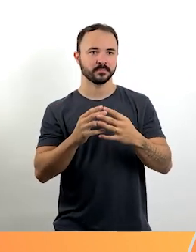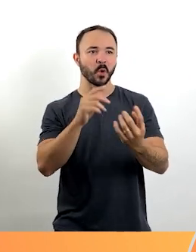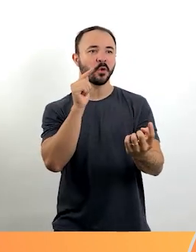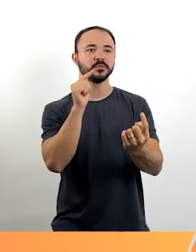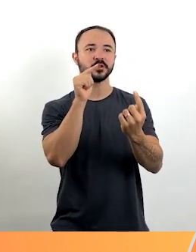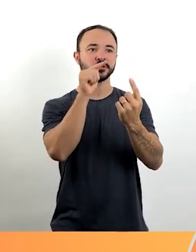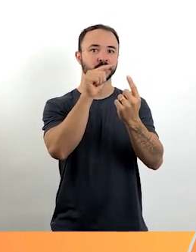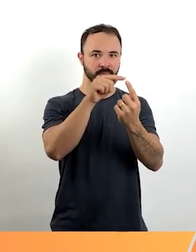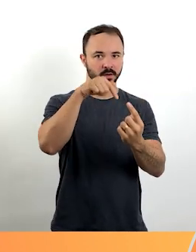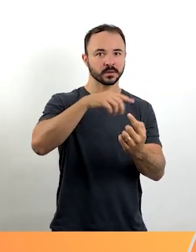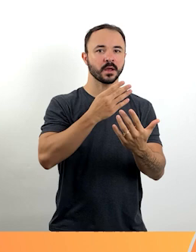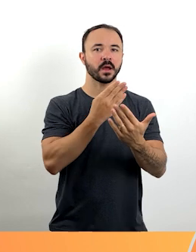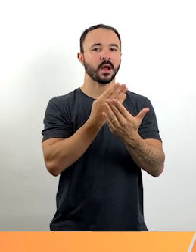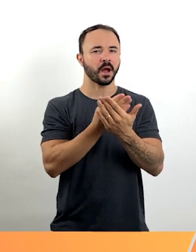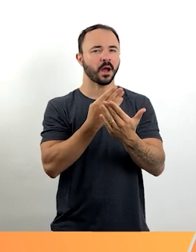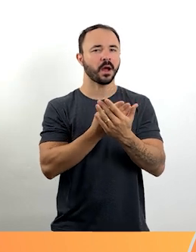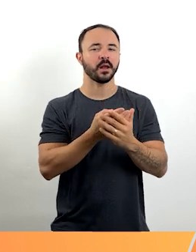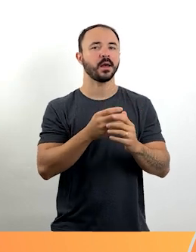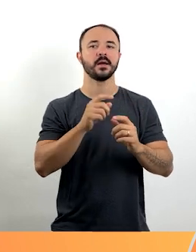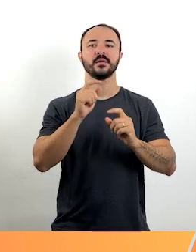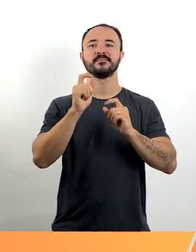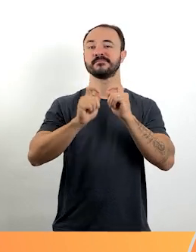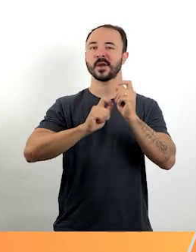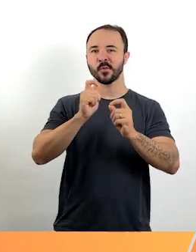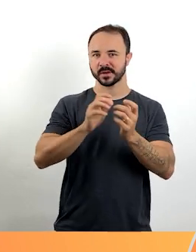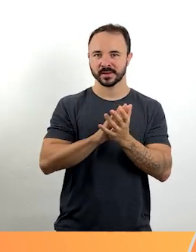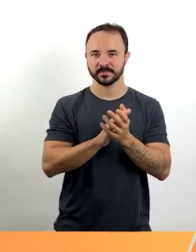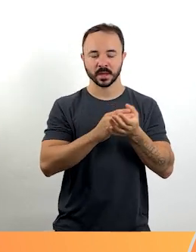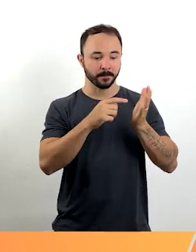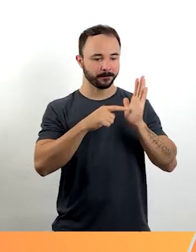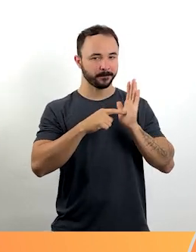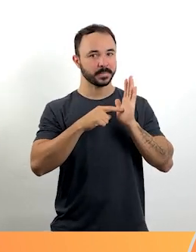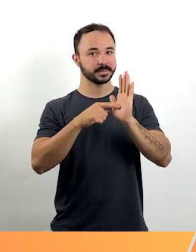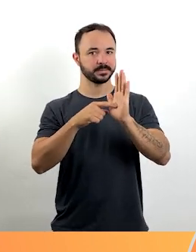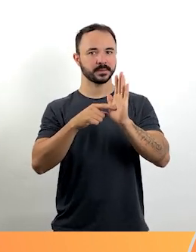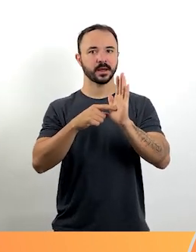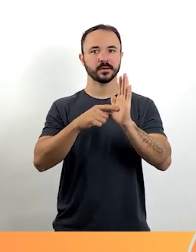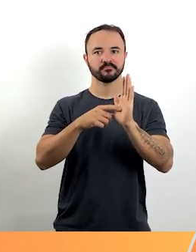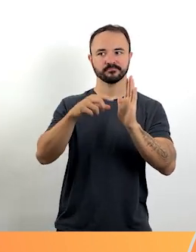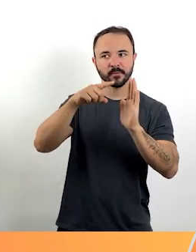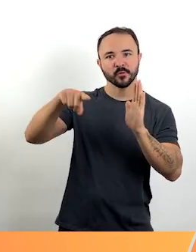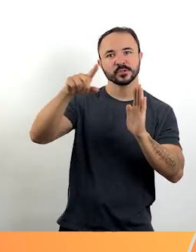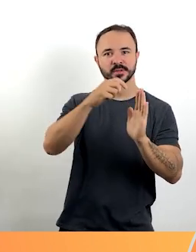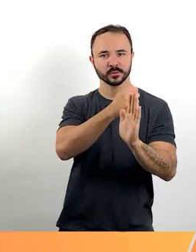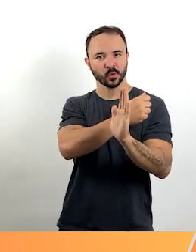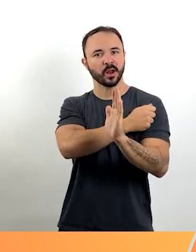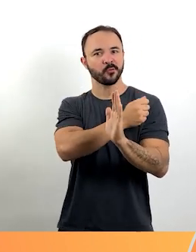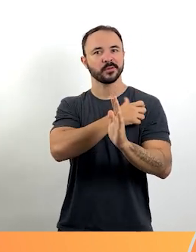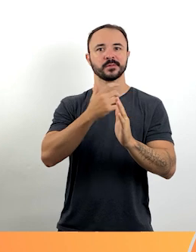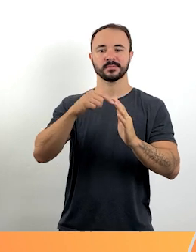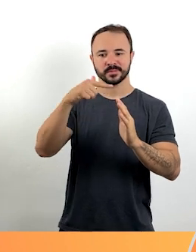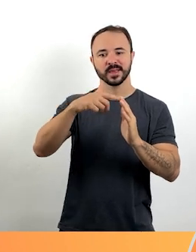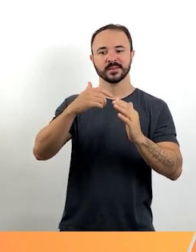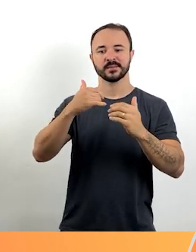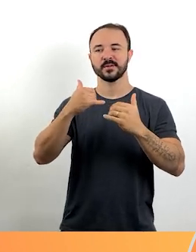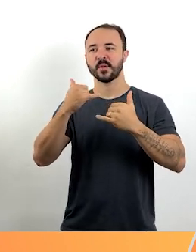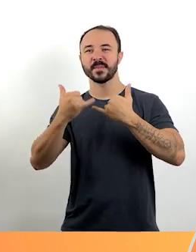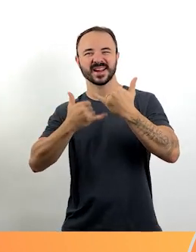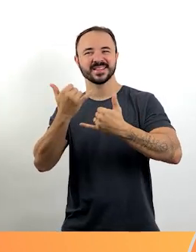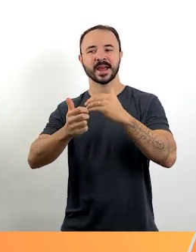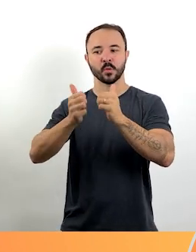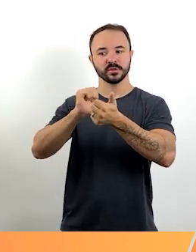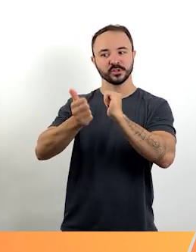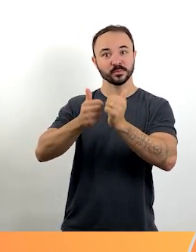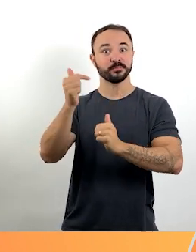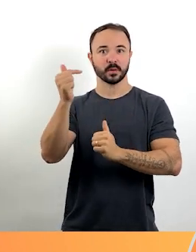O objetivo da nossa aula de hoje é apresentar a modalidade de badminton como esporte, tá?